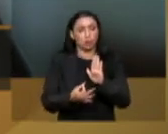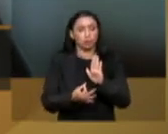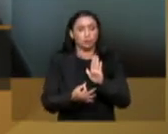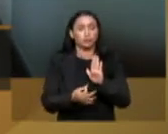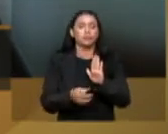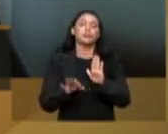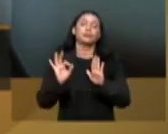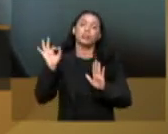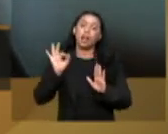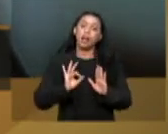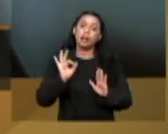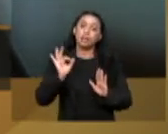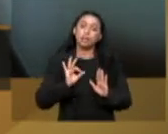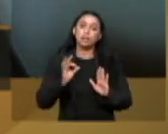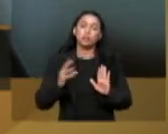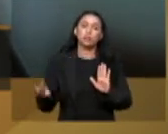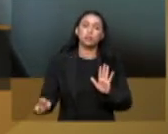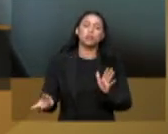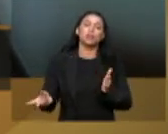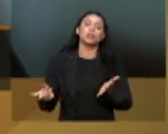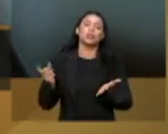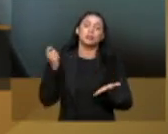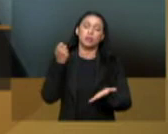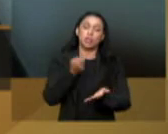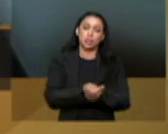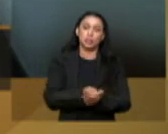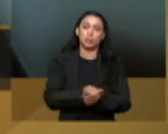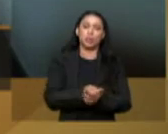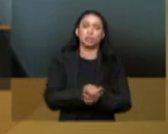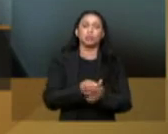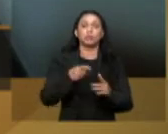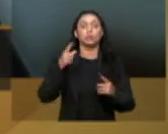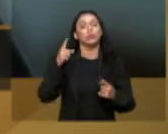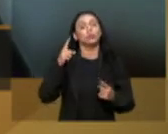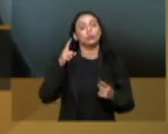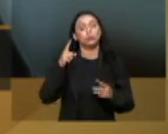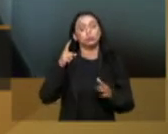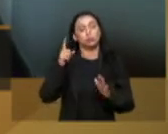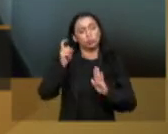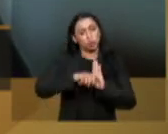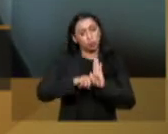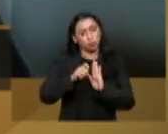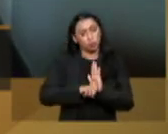de alíquota da contribuição ao PIS/PASEP e da COFINS